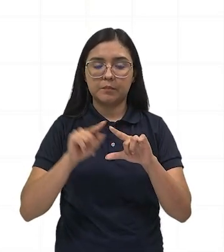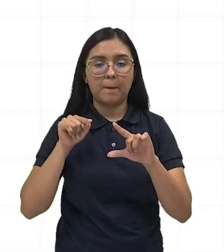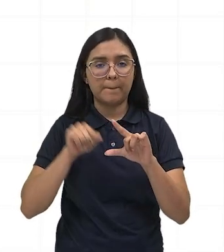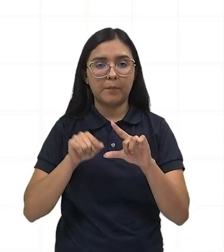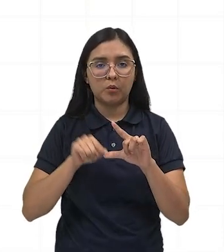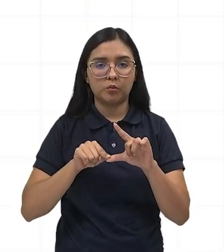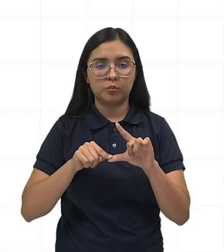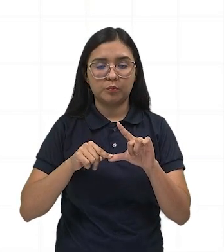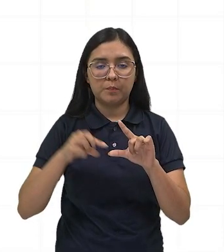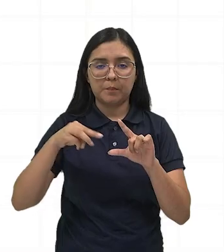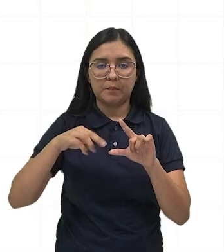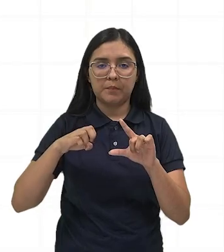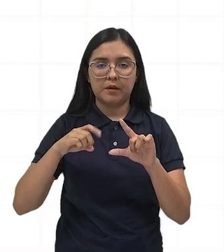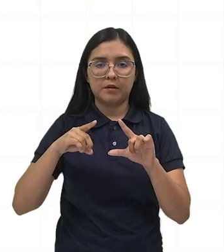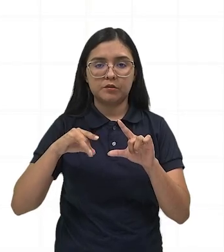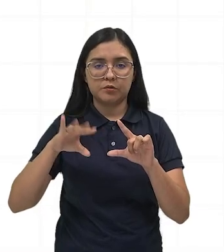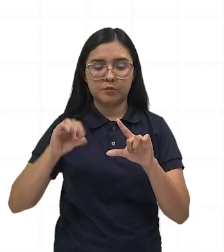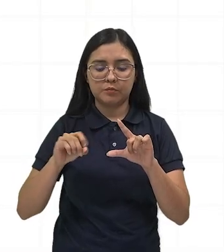médio,